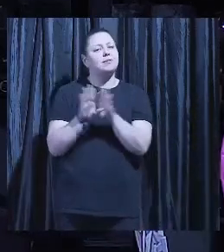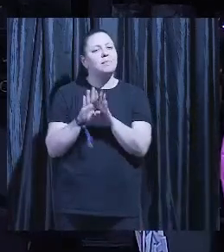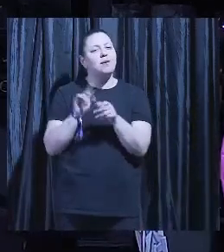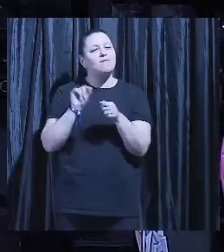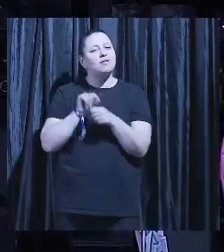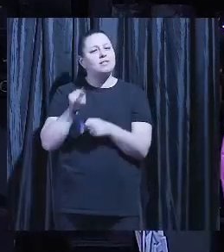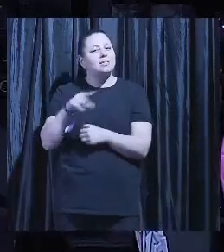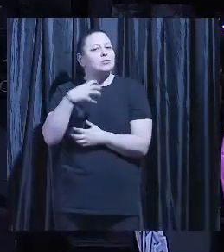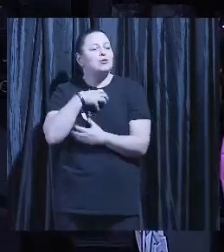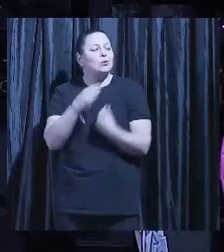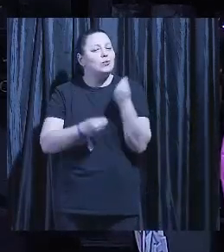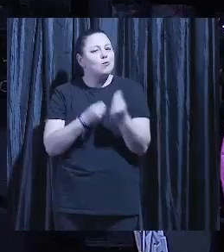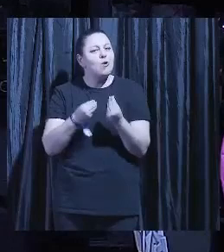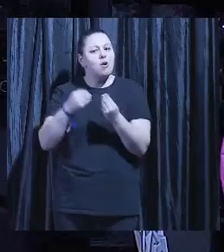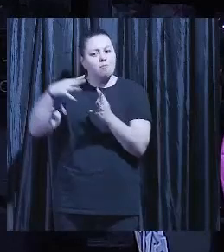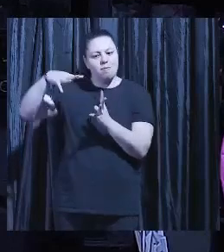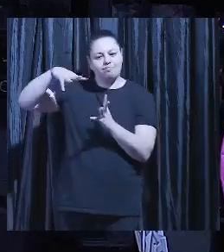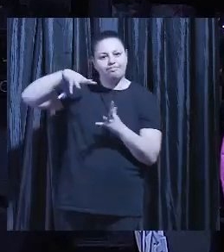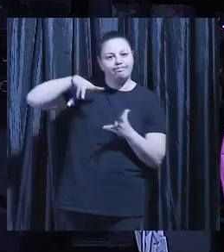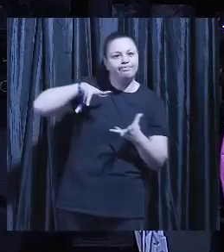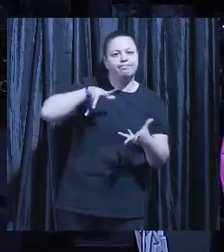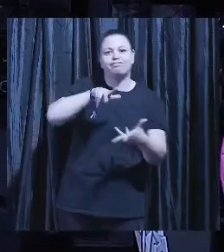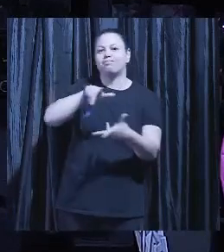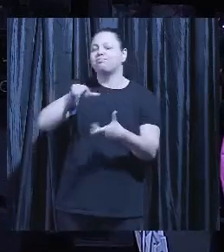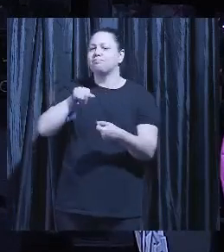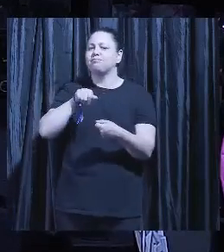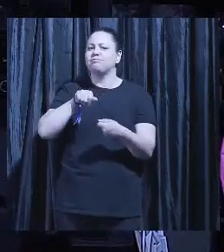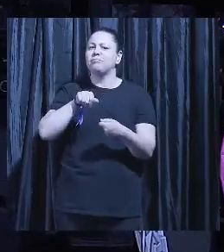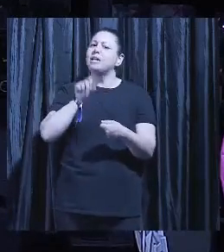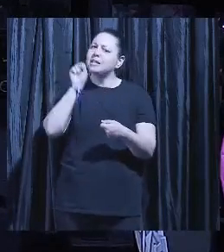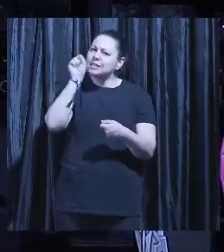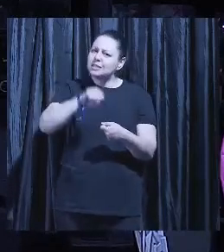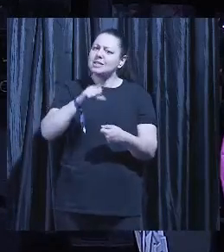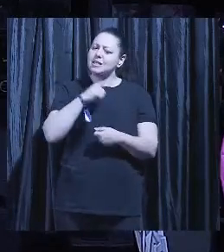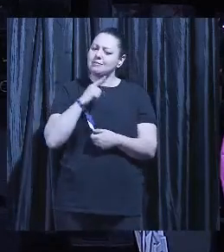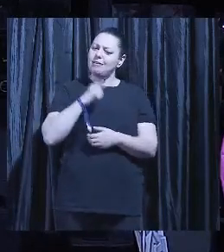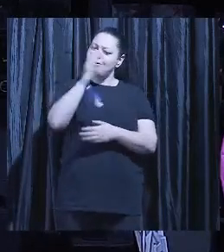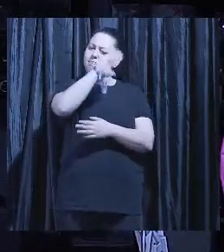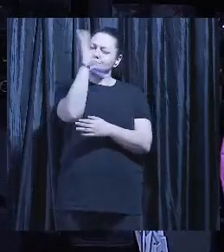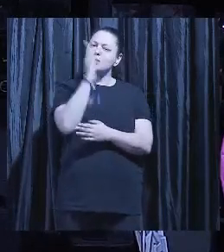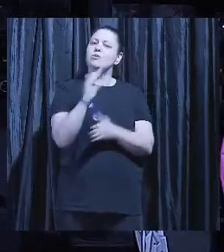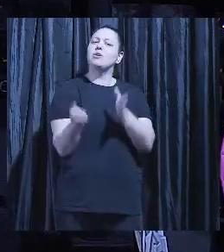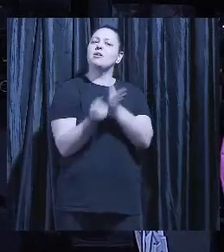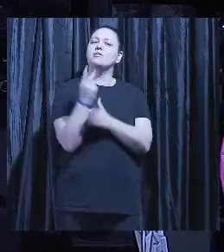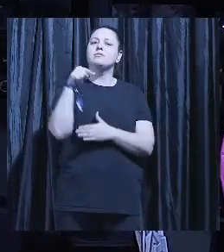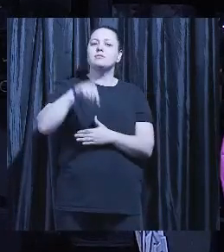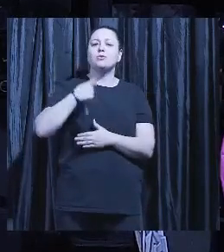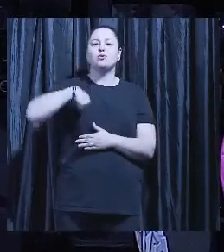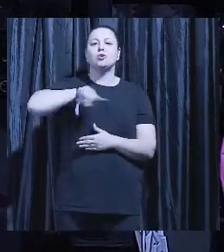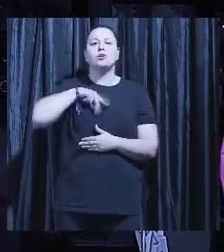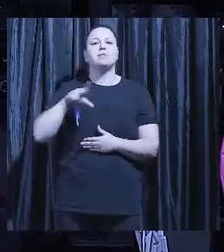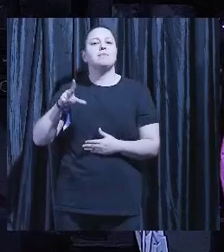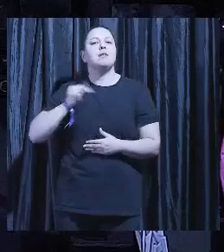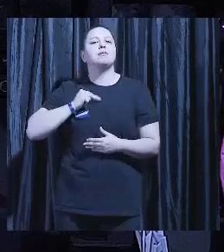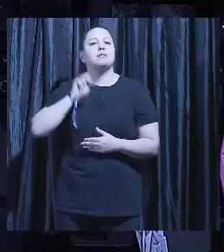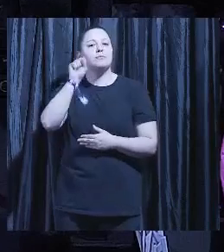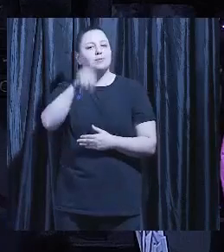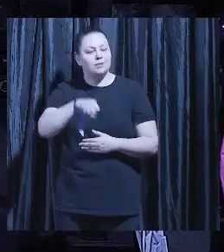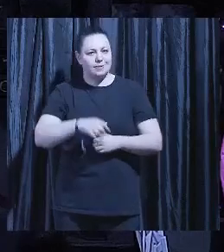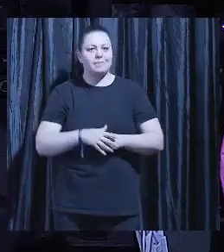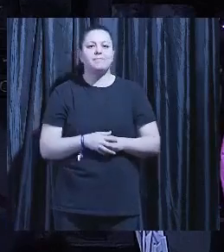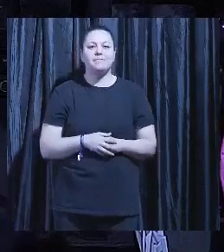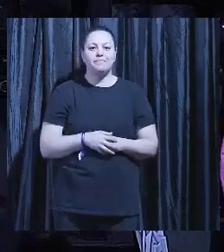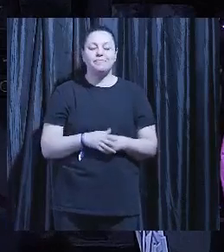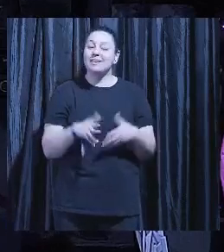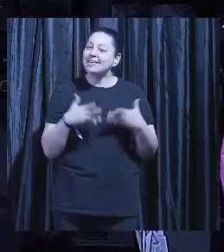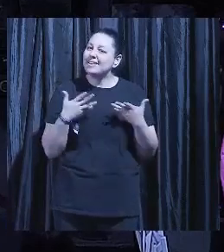forma internacional, virar realmente, de fato, uma Brasilwood que a gente merece ser. E